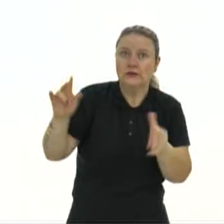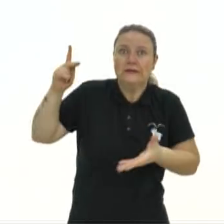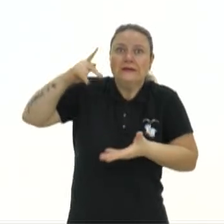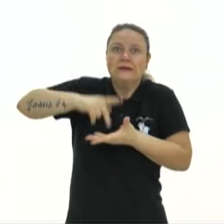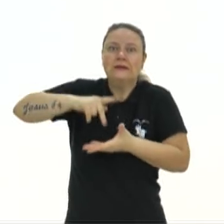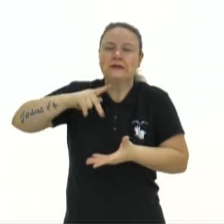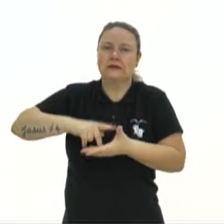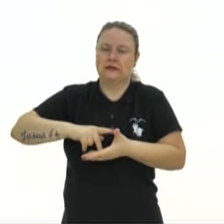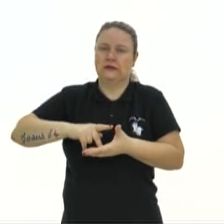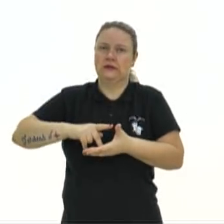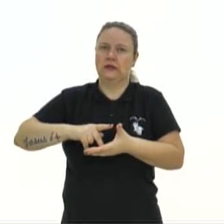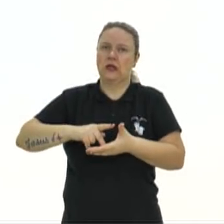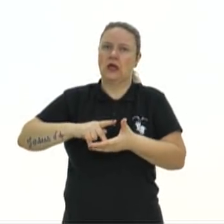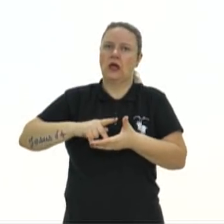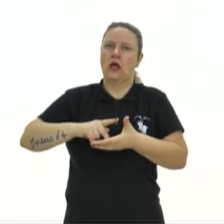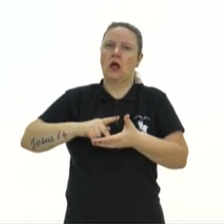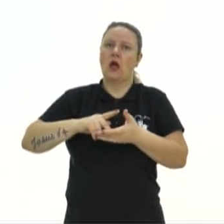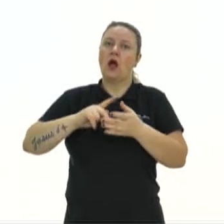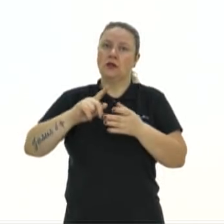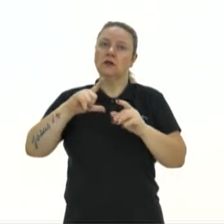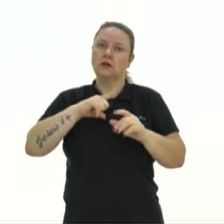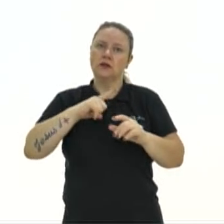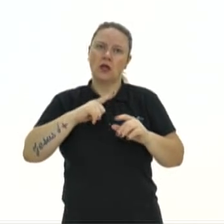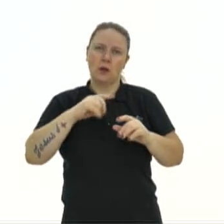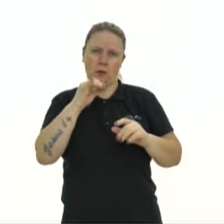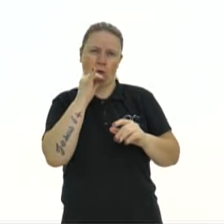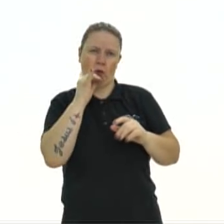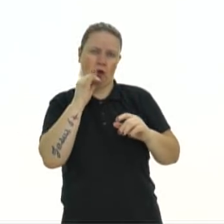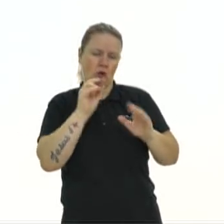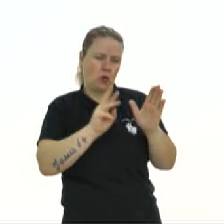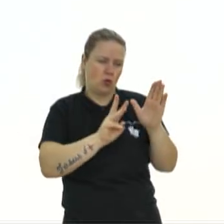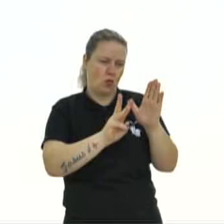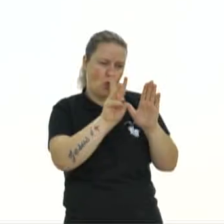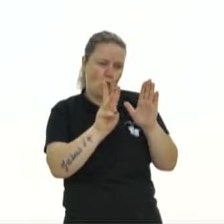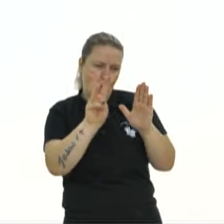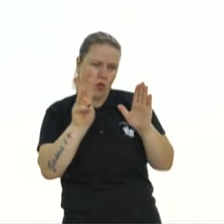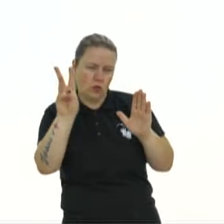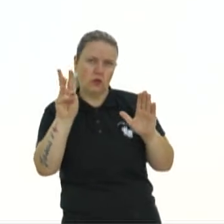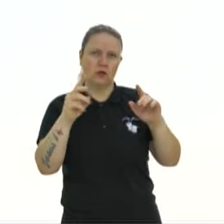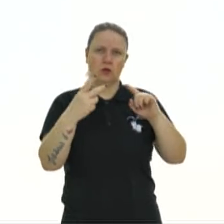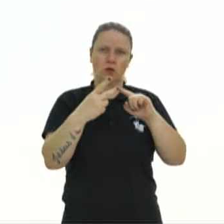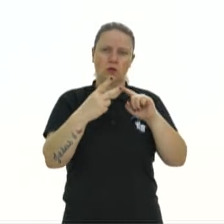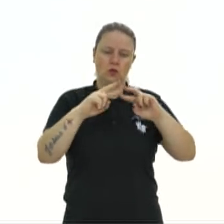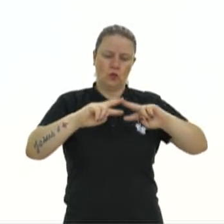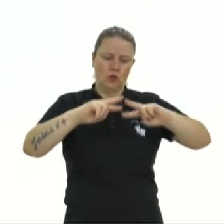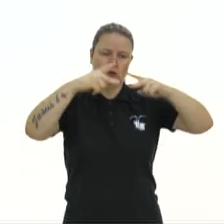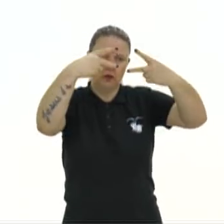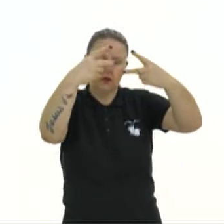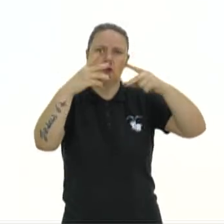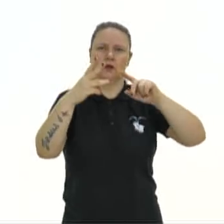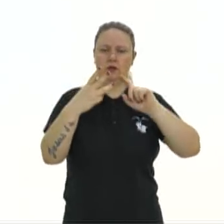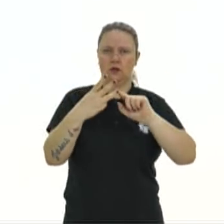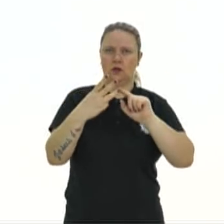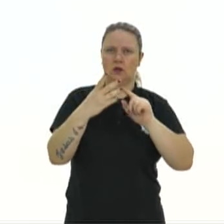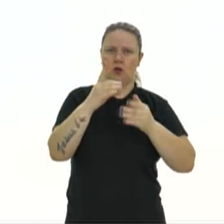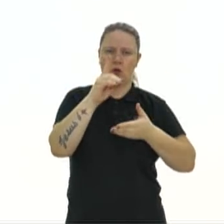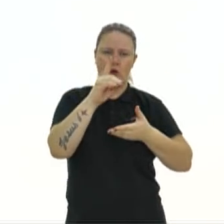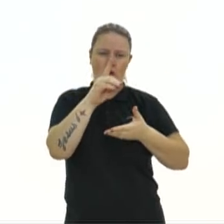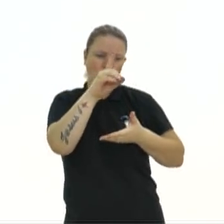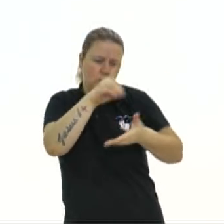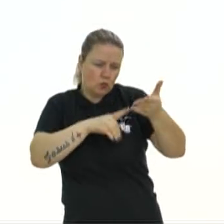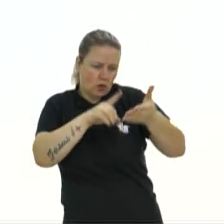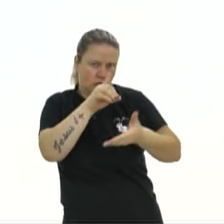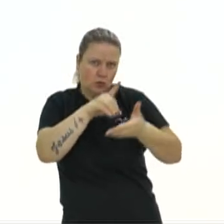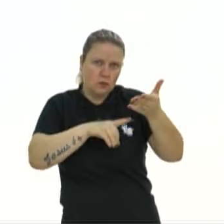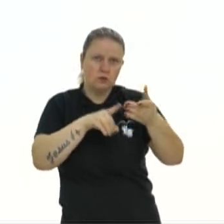é mais provável que ela cite fontes, dê links ou cite documentos oficiais e seja